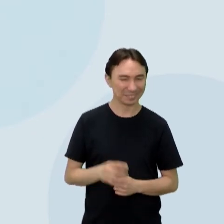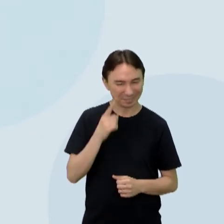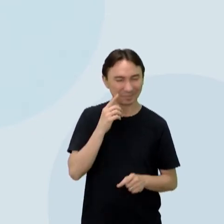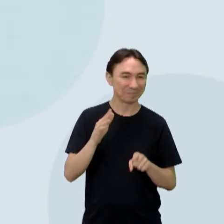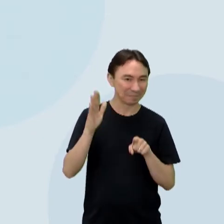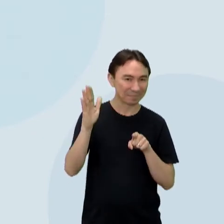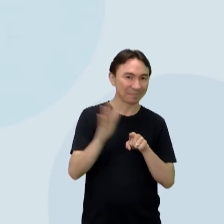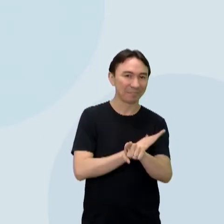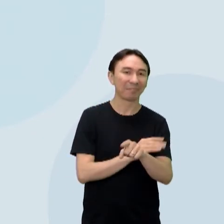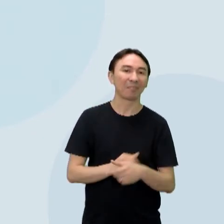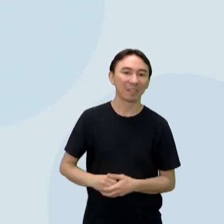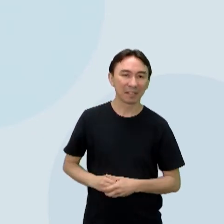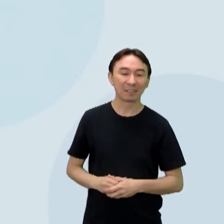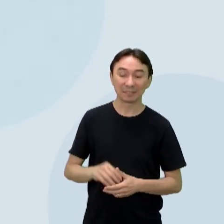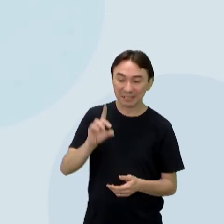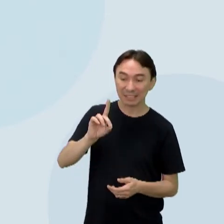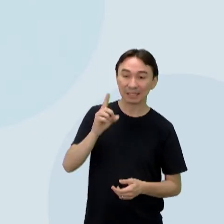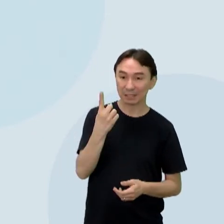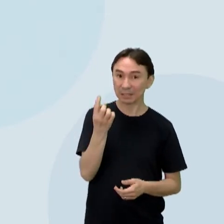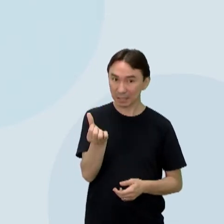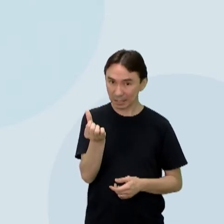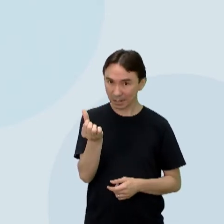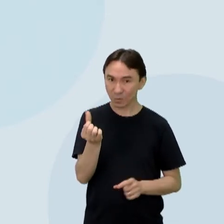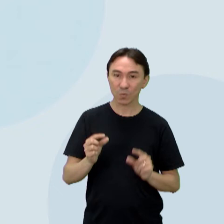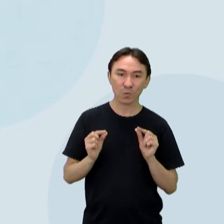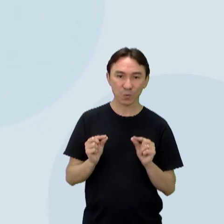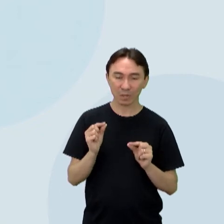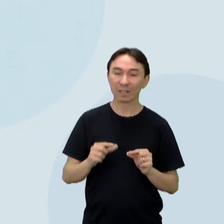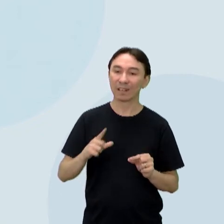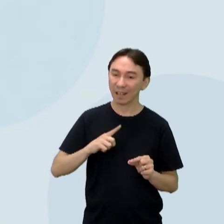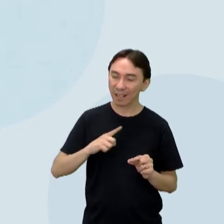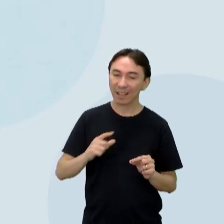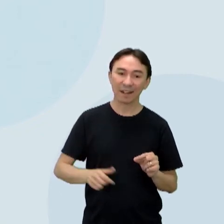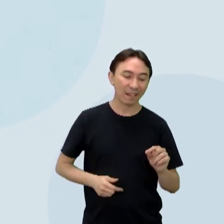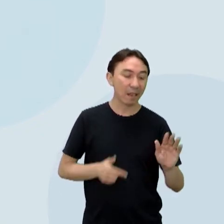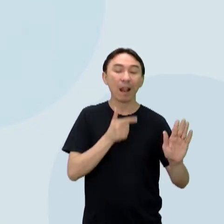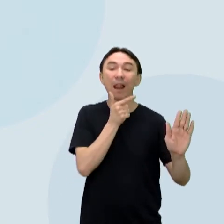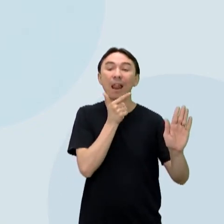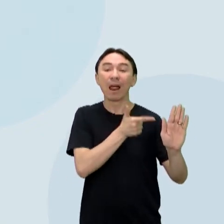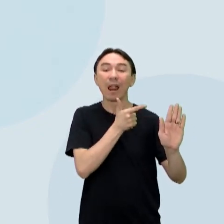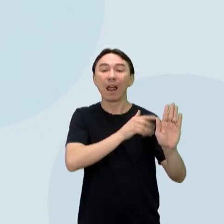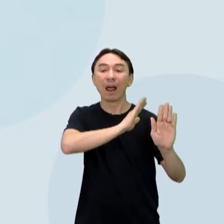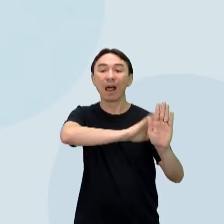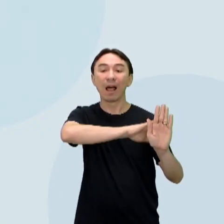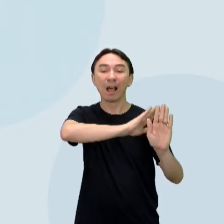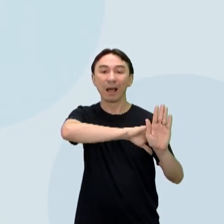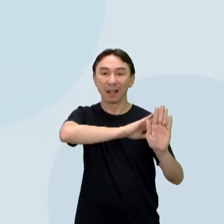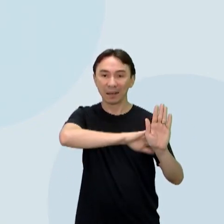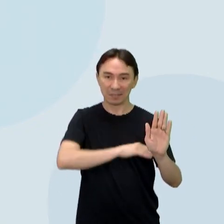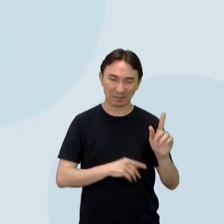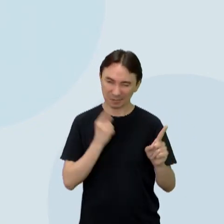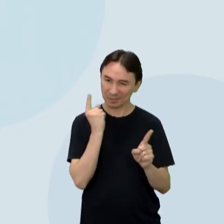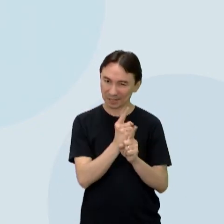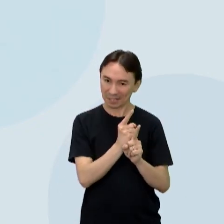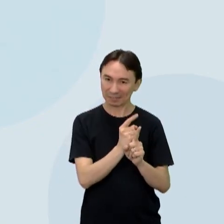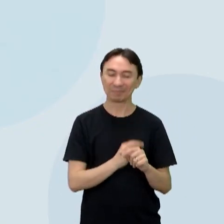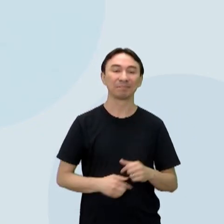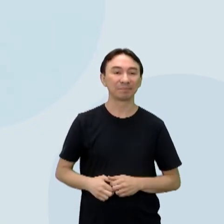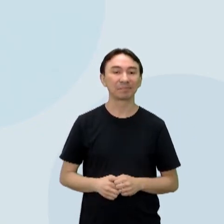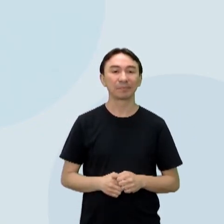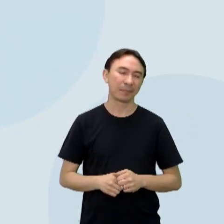Então, identificar, né, o descritor, identificar efeitos de ironia ou humor em textos variados. Pensando